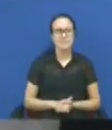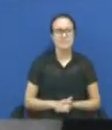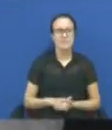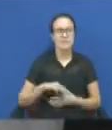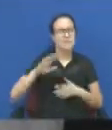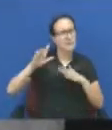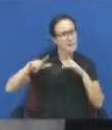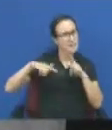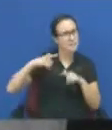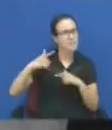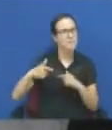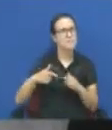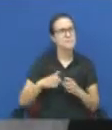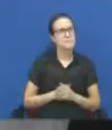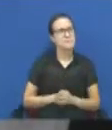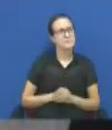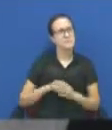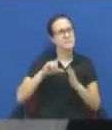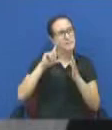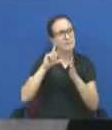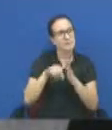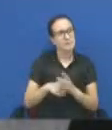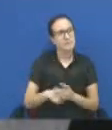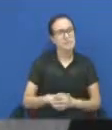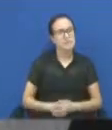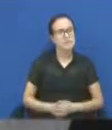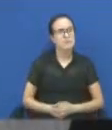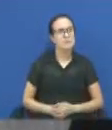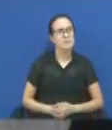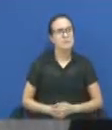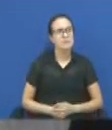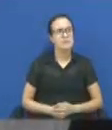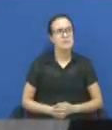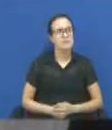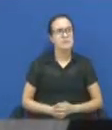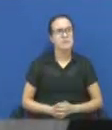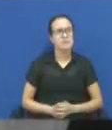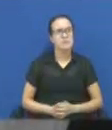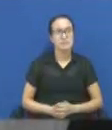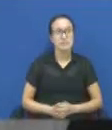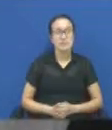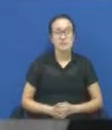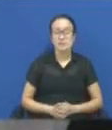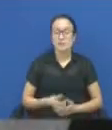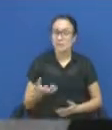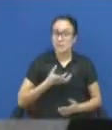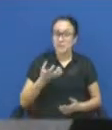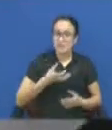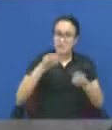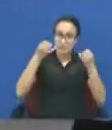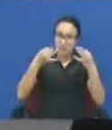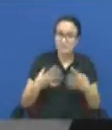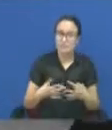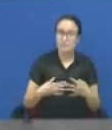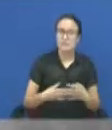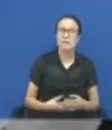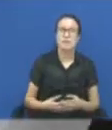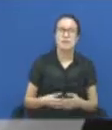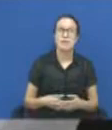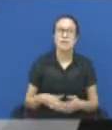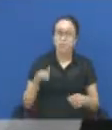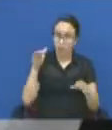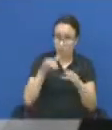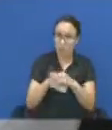depois, quando eu era pequeno, não é? Eu quero dizer que eu voto a favor, mas